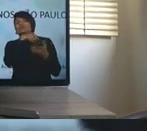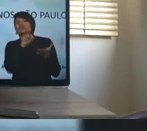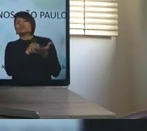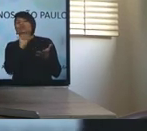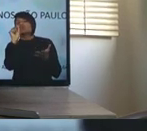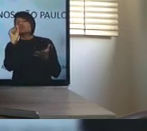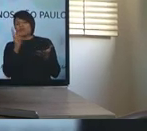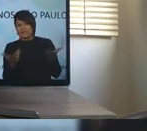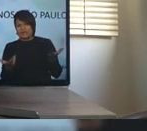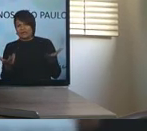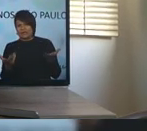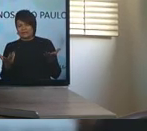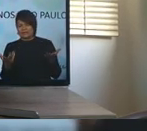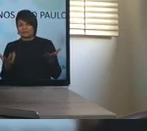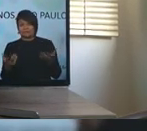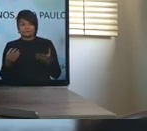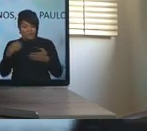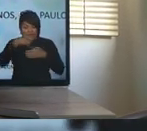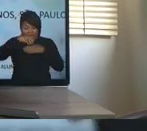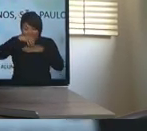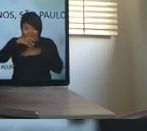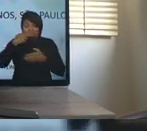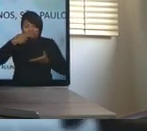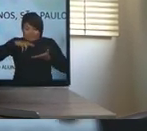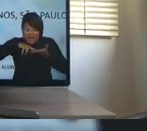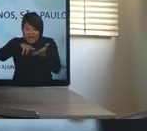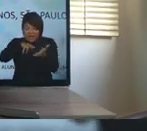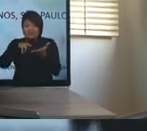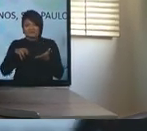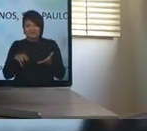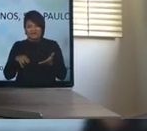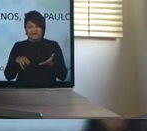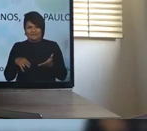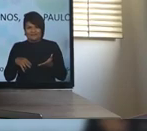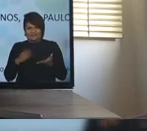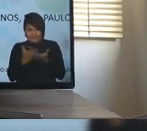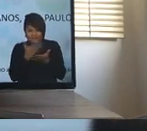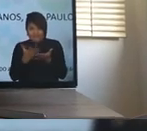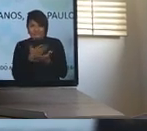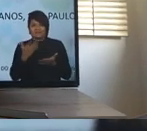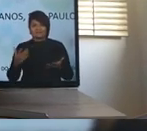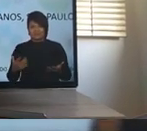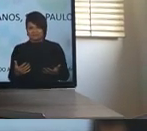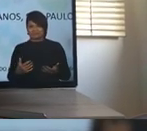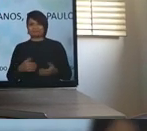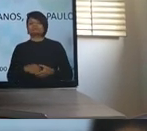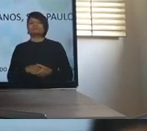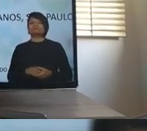falando para essa revista Infância Querida? E aí,